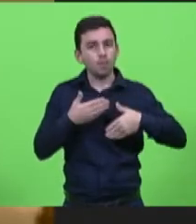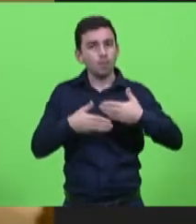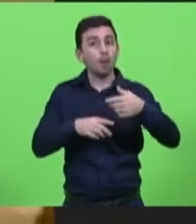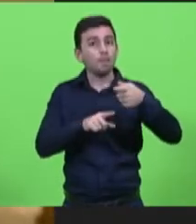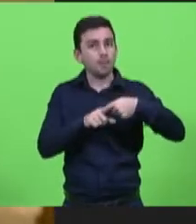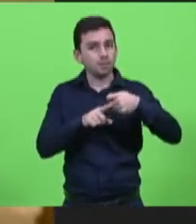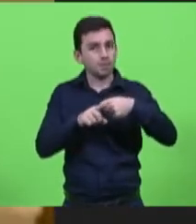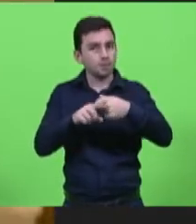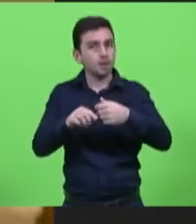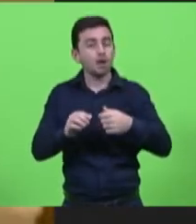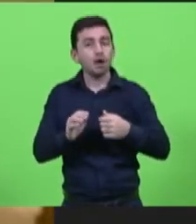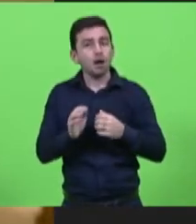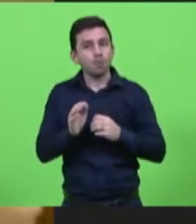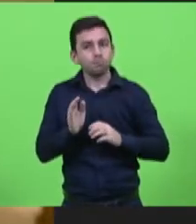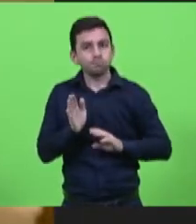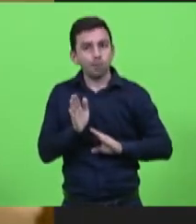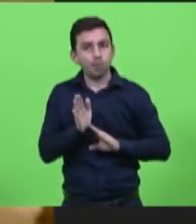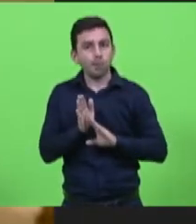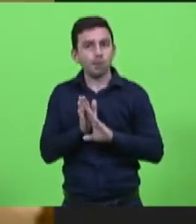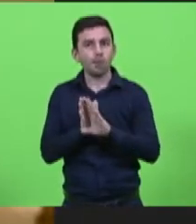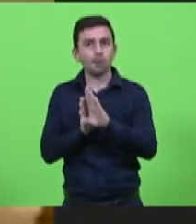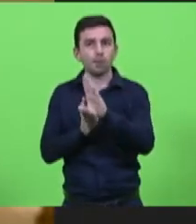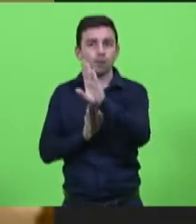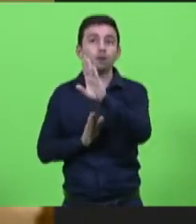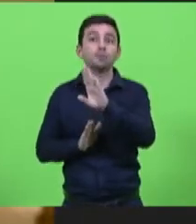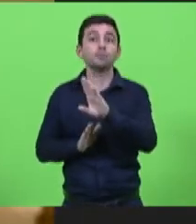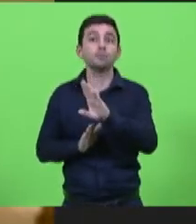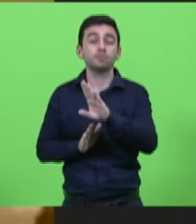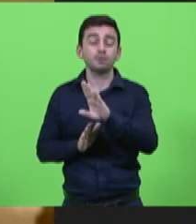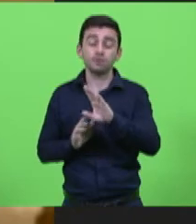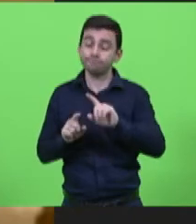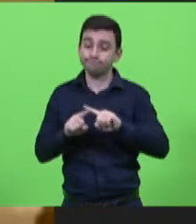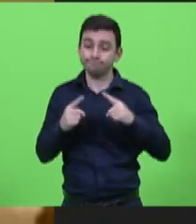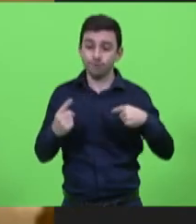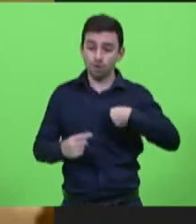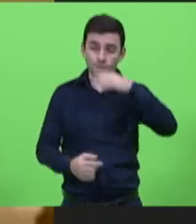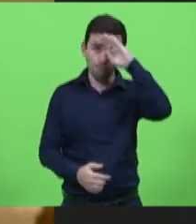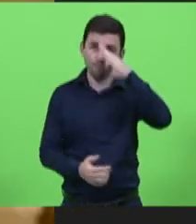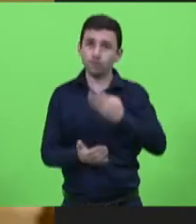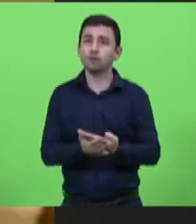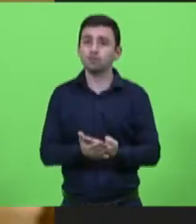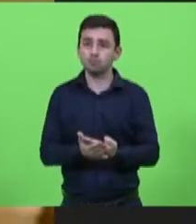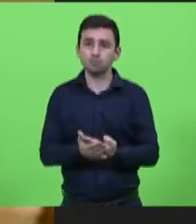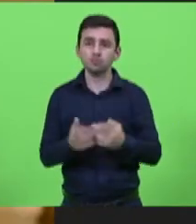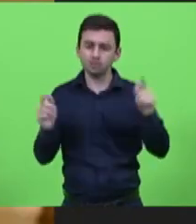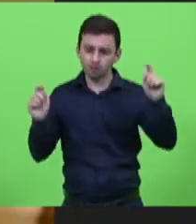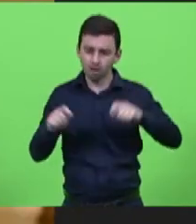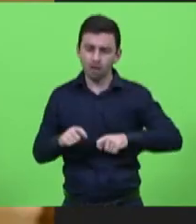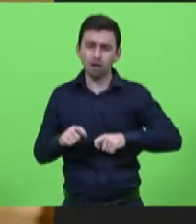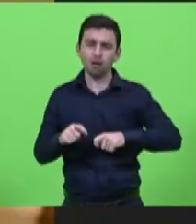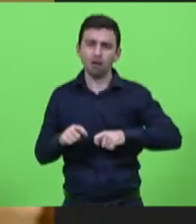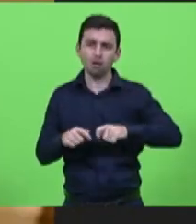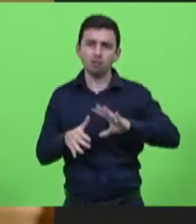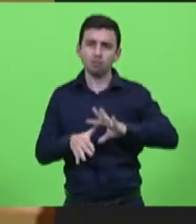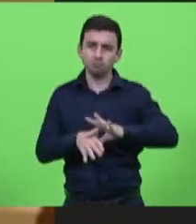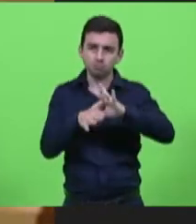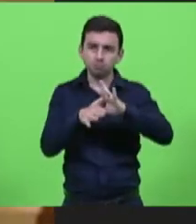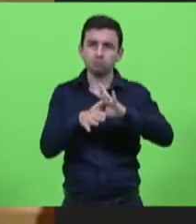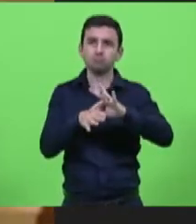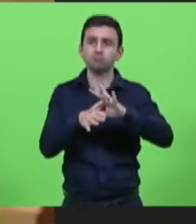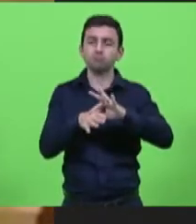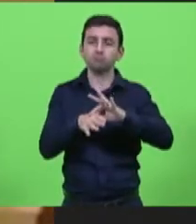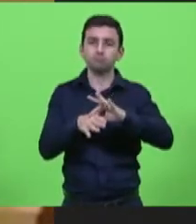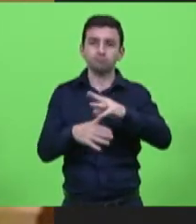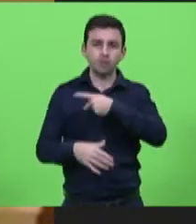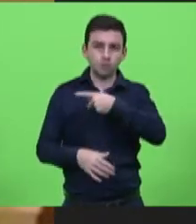esse número vai crescer muito, mas eu confio muito também na capacidade de liderança e de condução dos